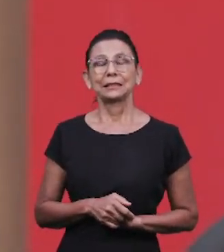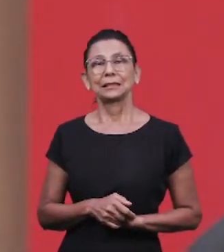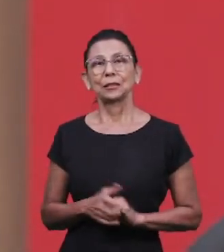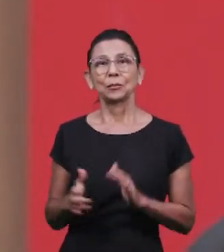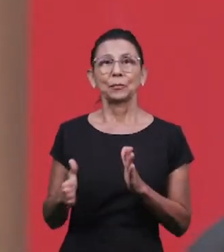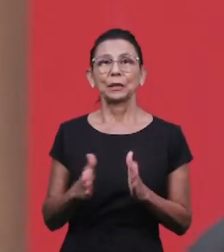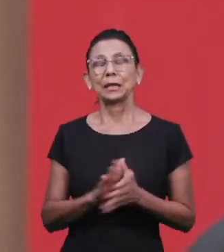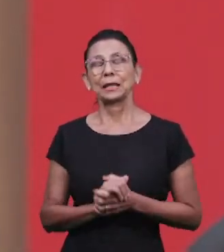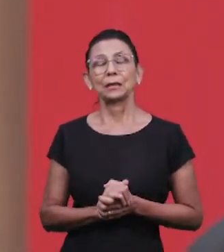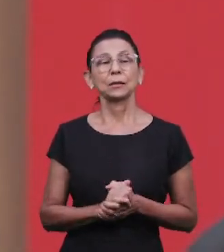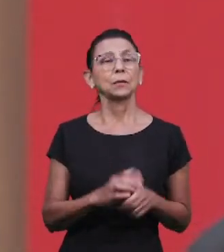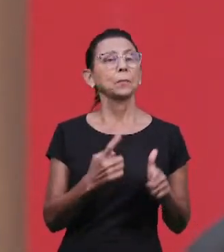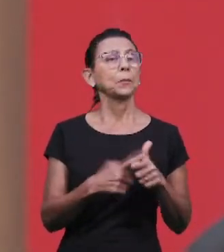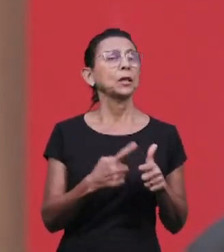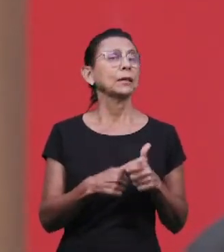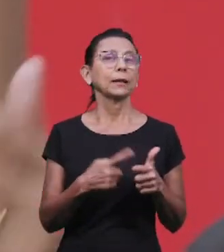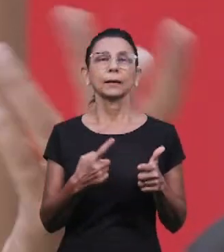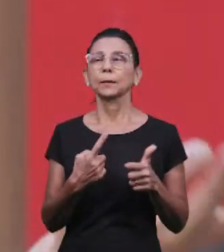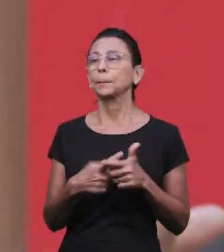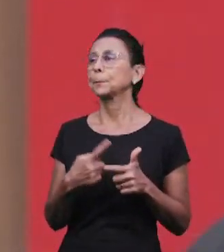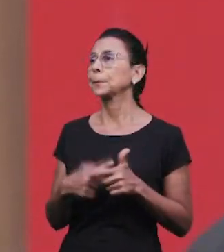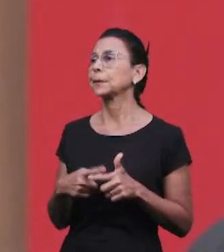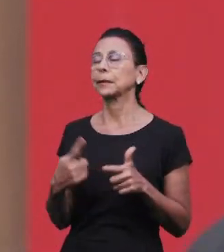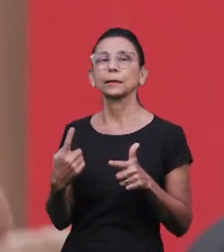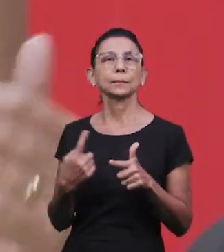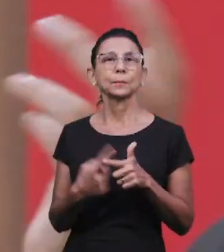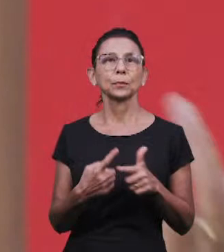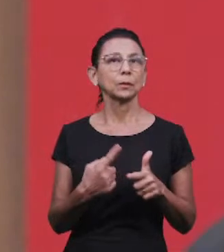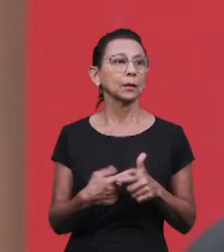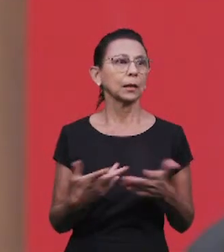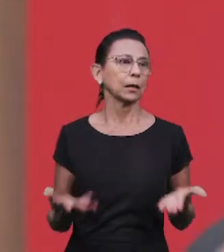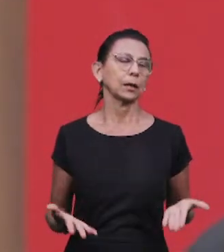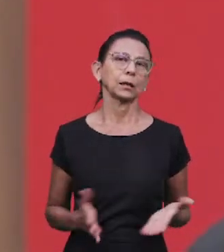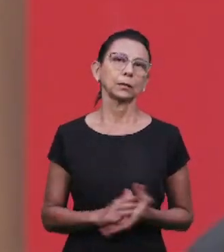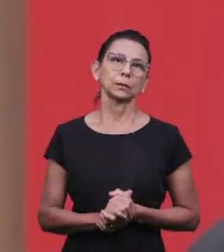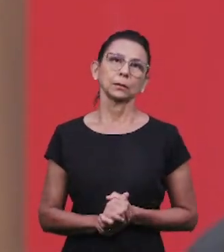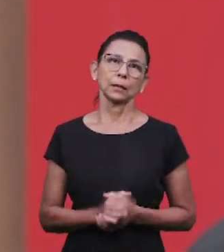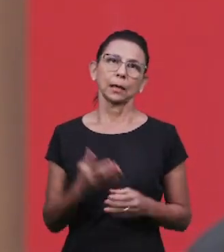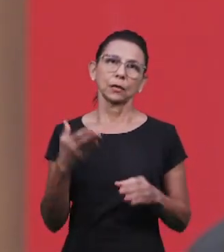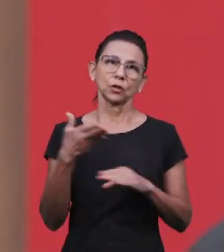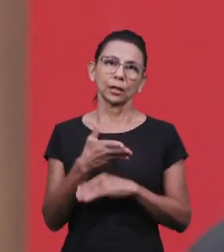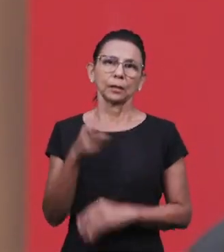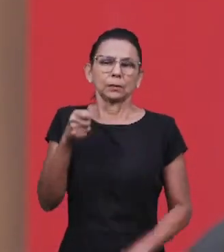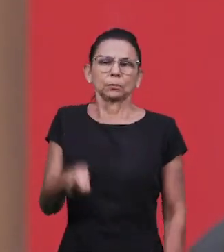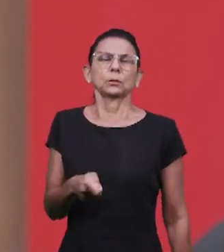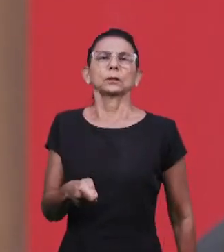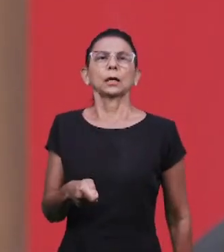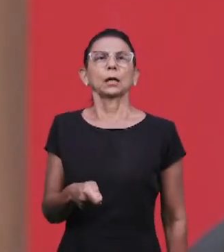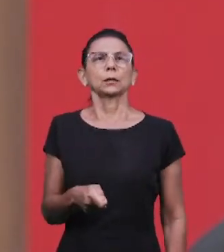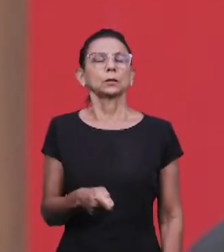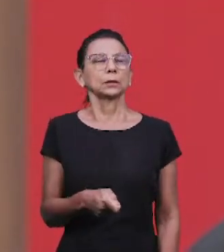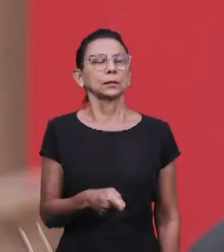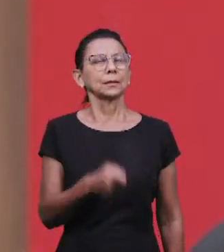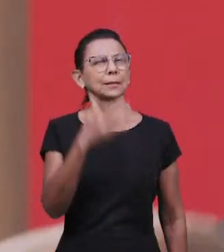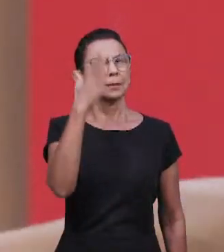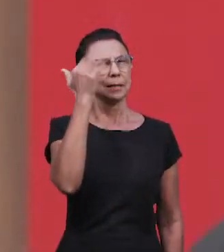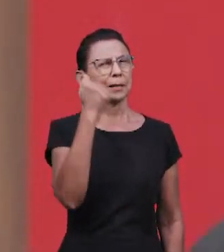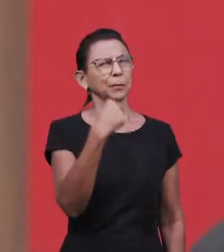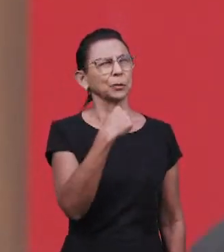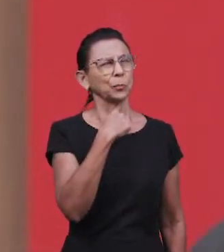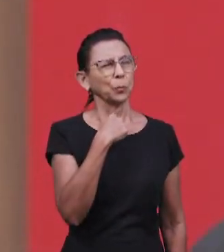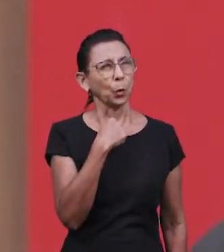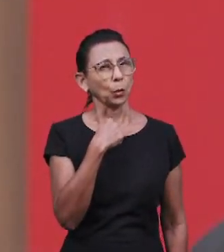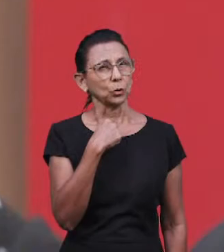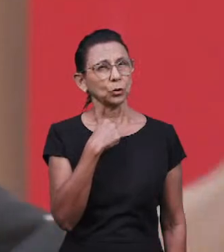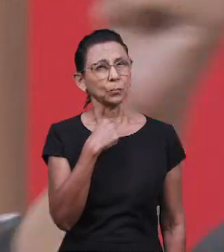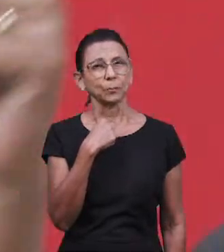questionador, existe aquele período da fase que é tudo o porquê. Por quê? Então, falando da autoridade, né? Ele já sabe que não